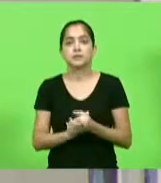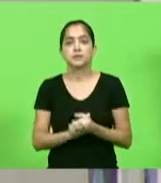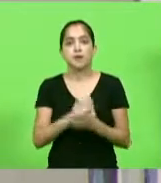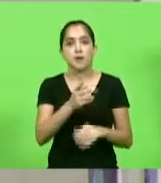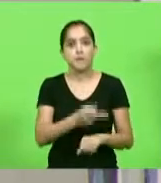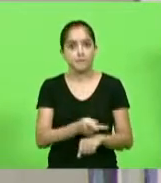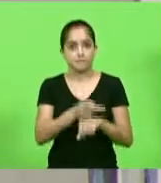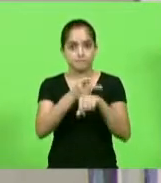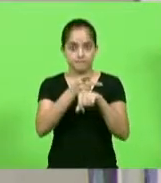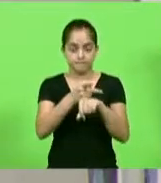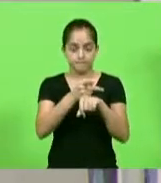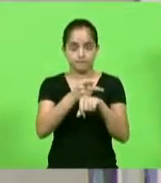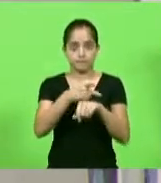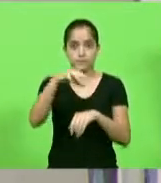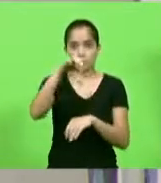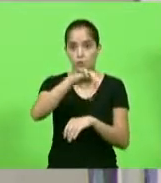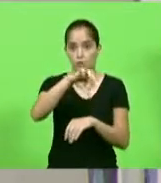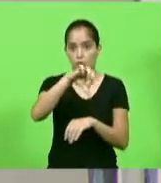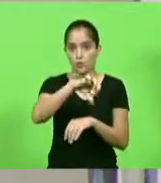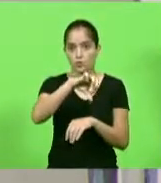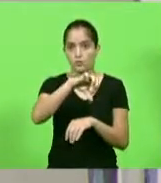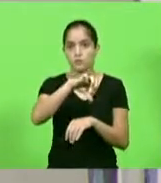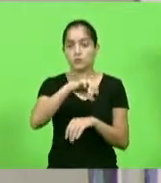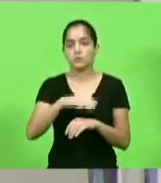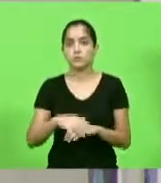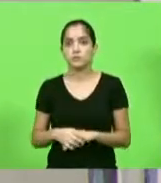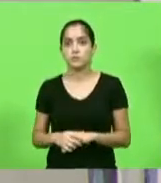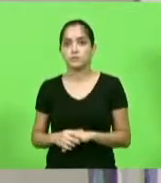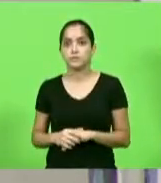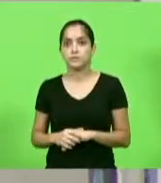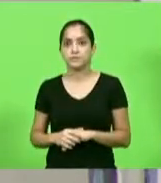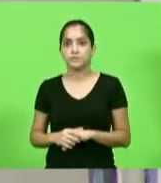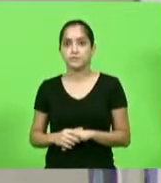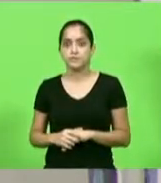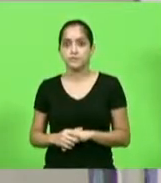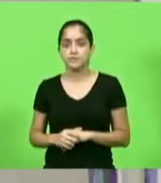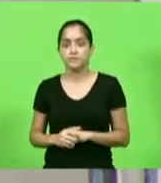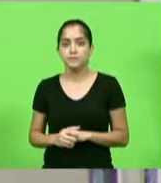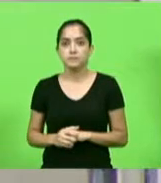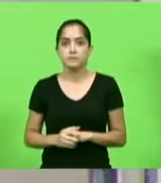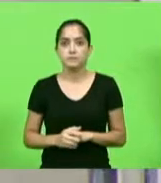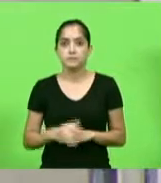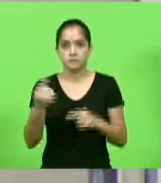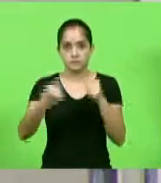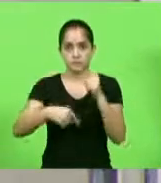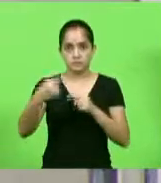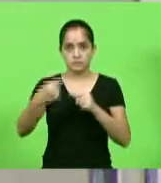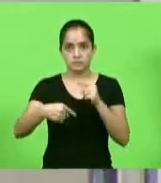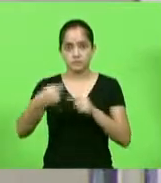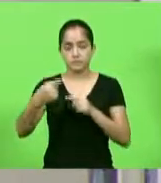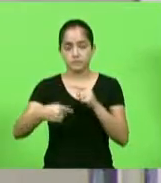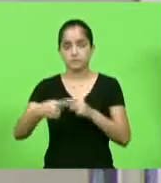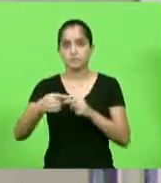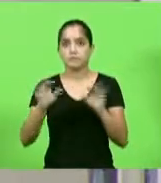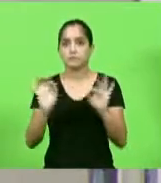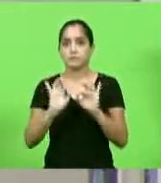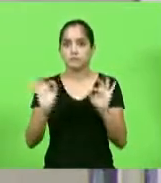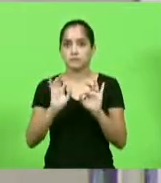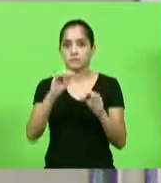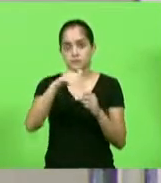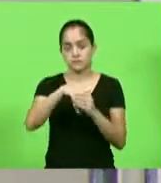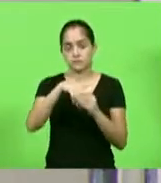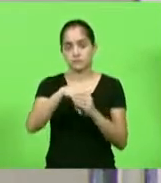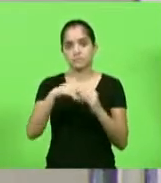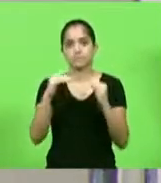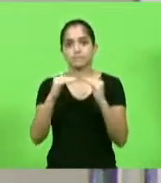premiada na non-edição do prêmio Green, please the work. Em discussão, não havendo quem queira